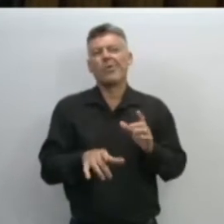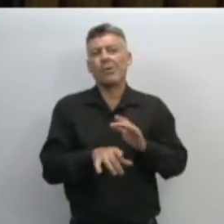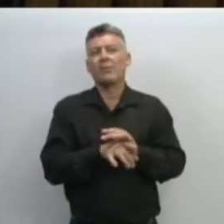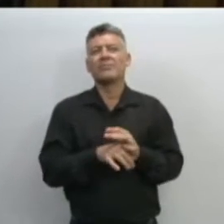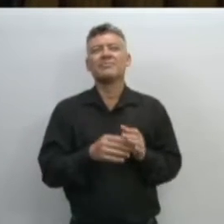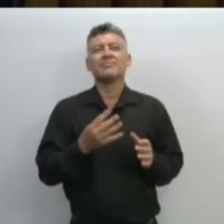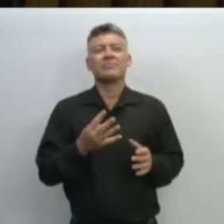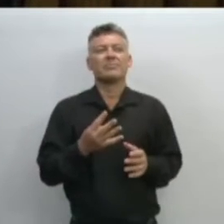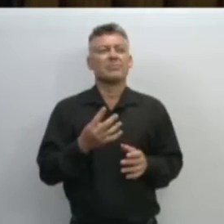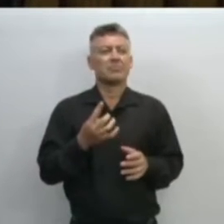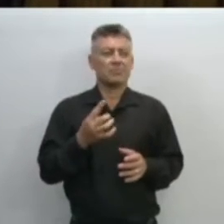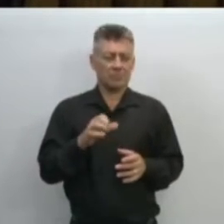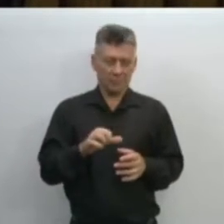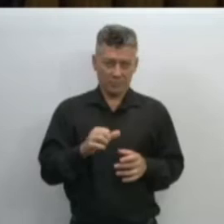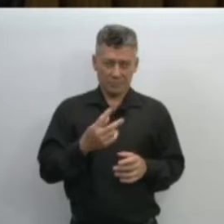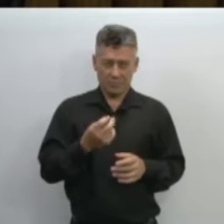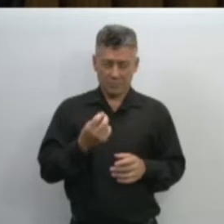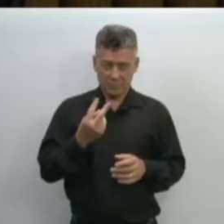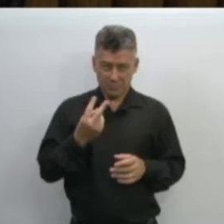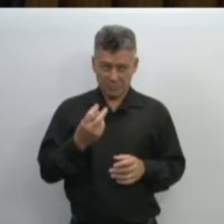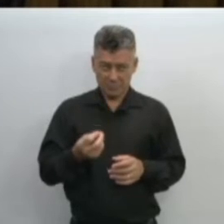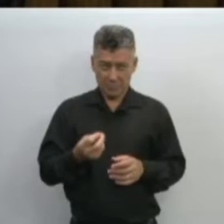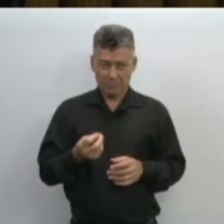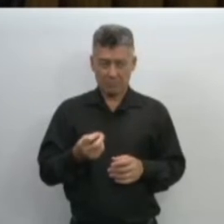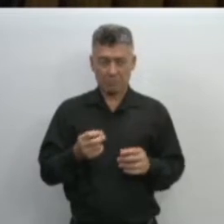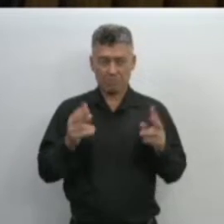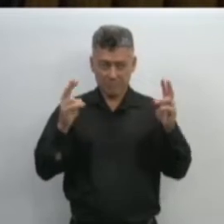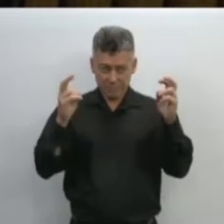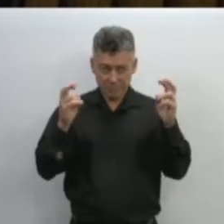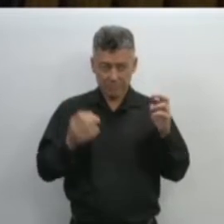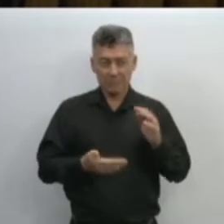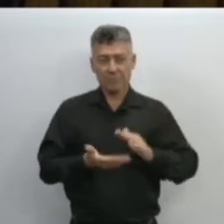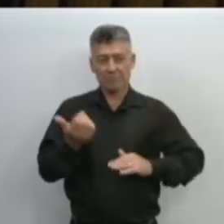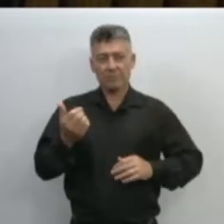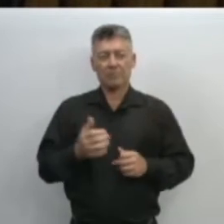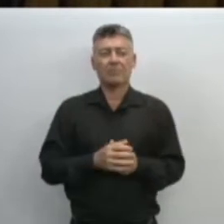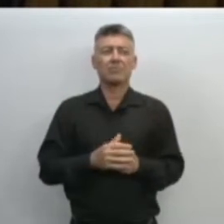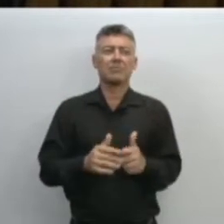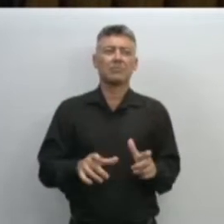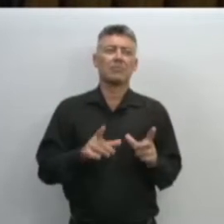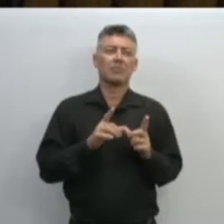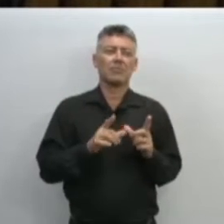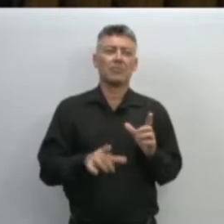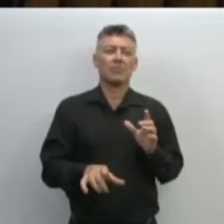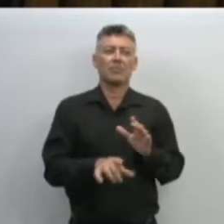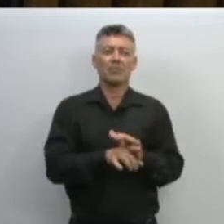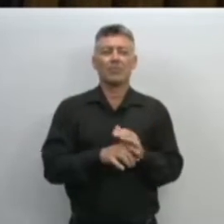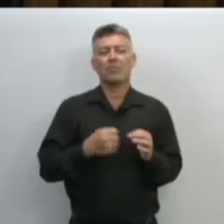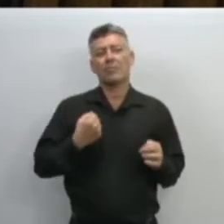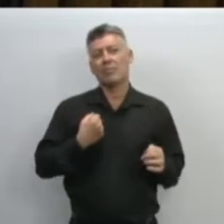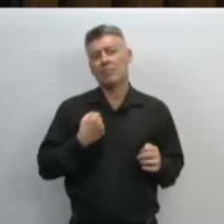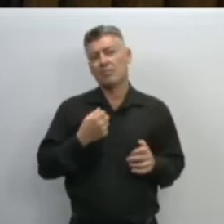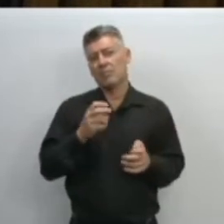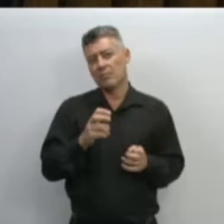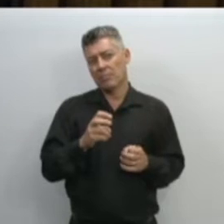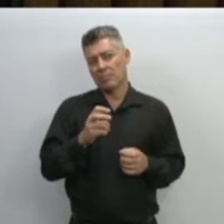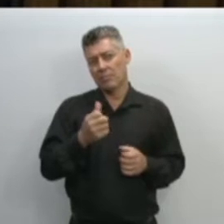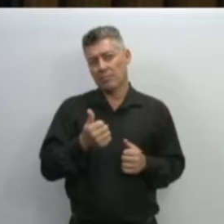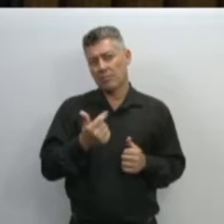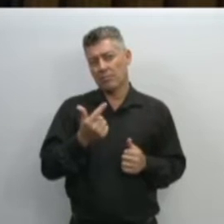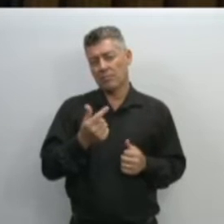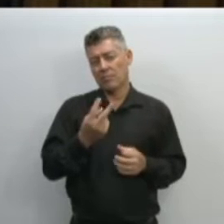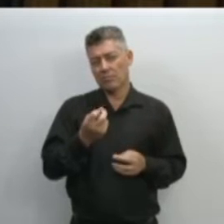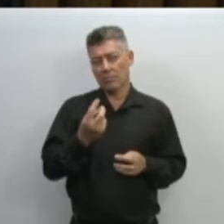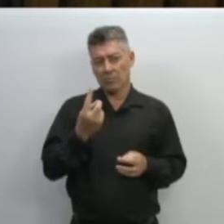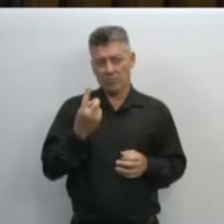número 419-2020 foi retirado de pauta a pedido do autor. Projeto de lei número 512-2021,